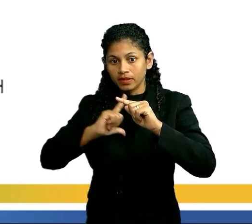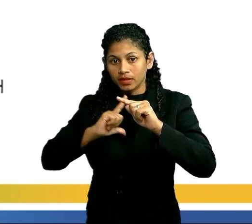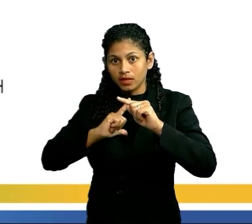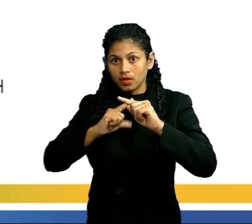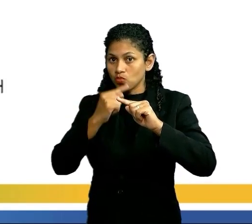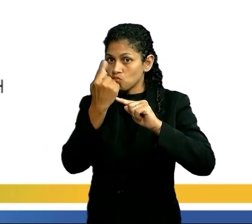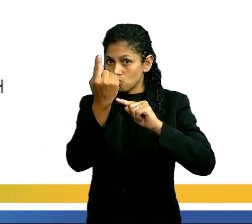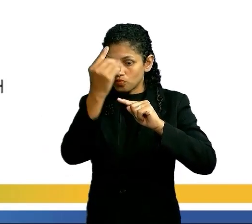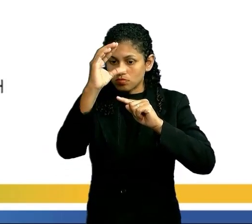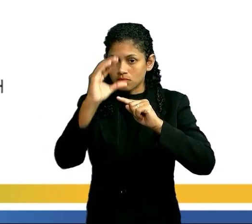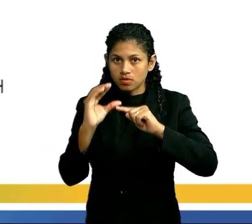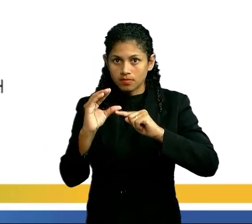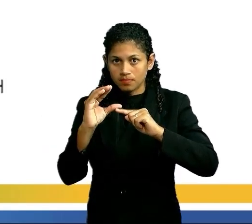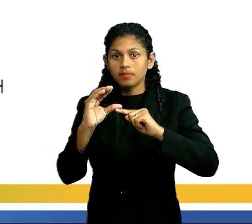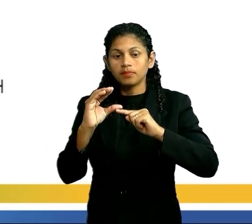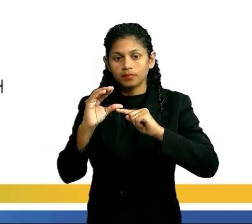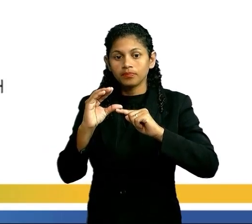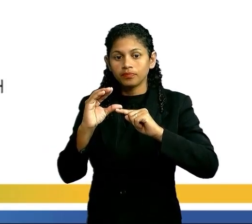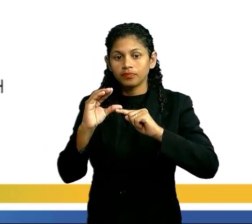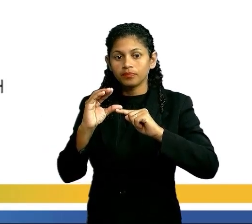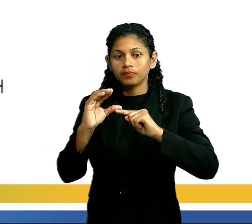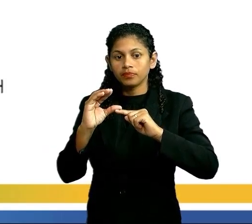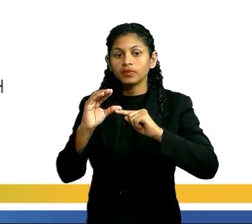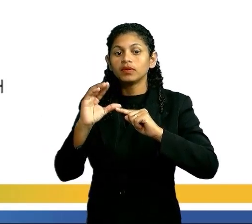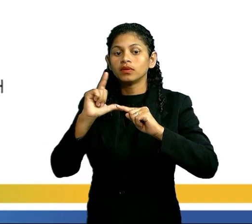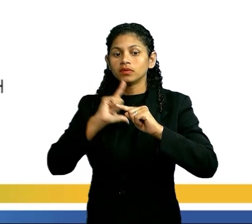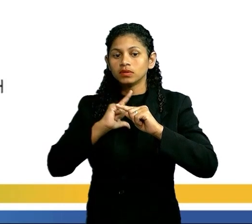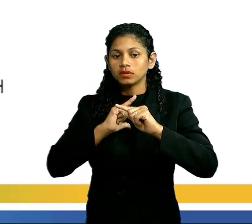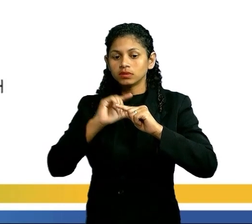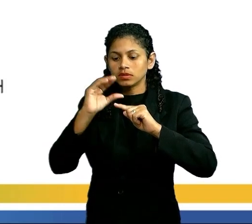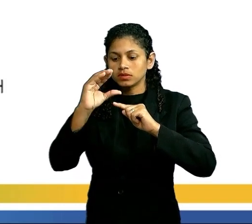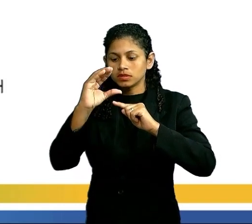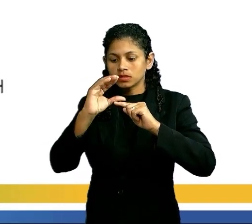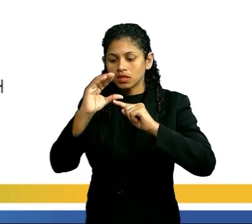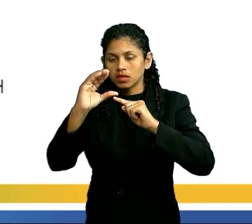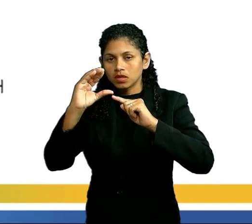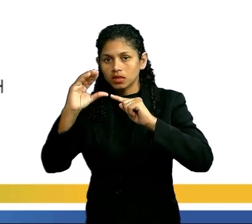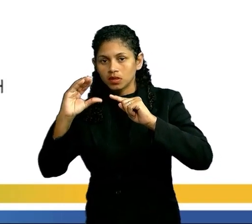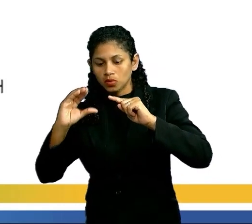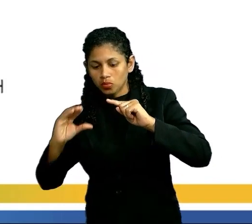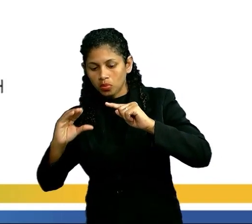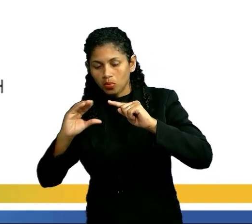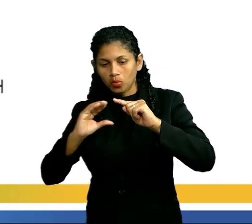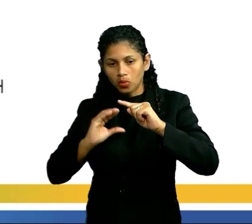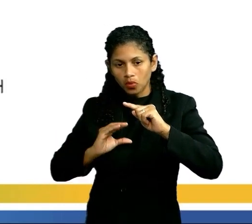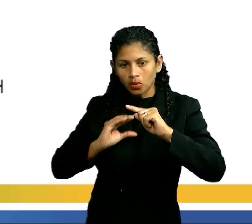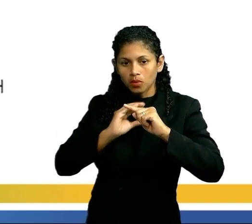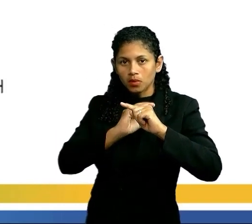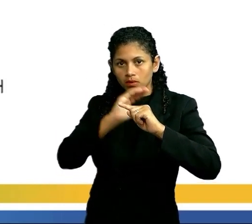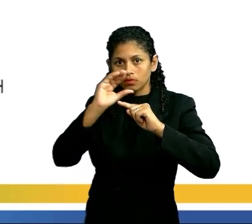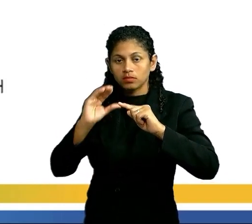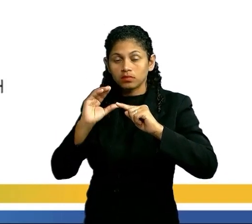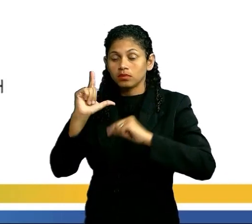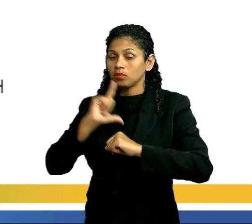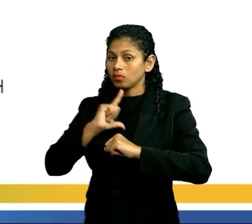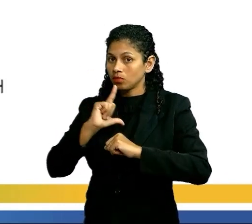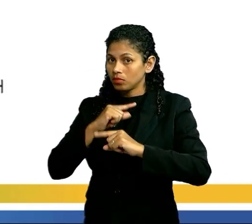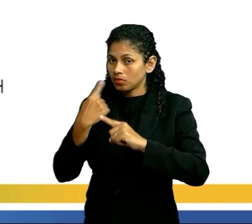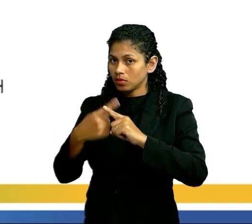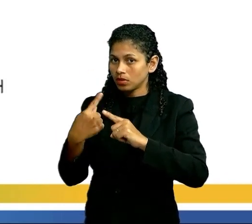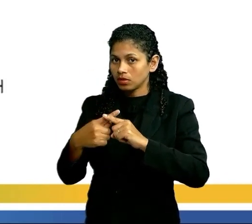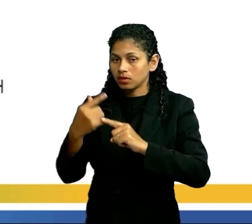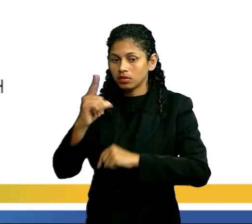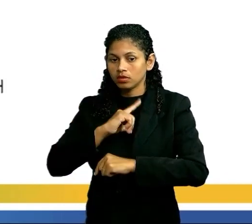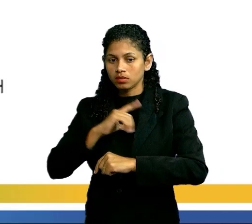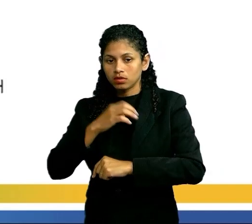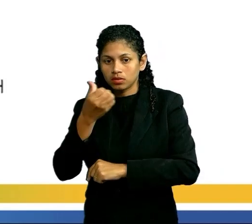tá? Então, você vai ter 6 carbonos, porque você tem 6 vértices desses. E lembrando, cada carbono ele tem